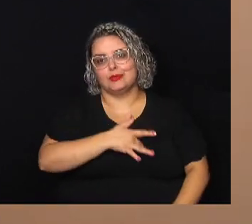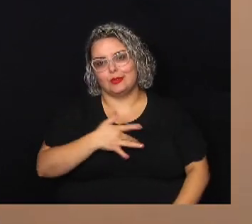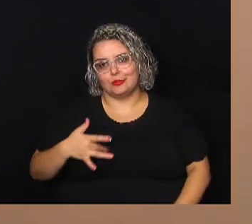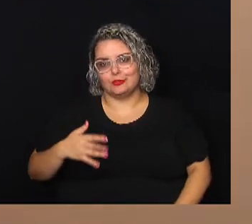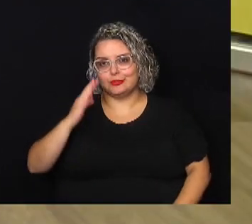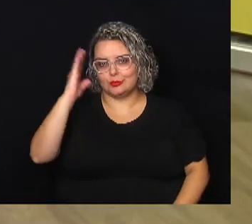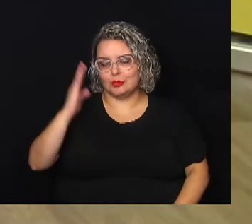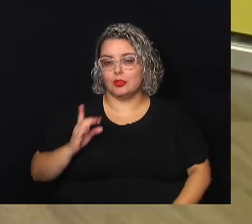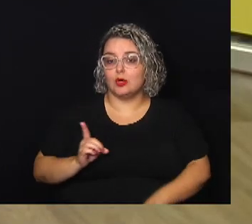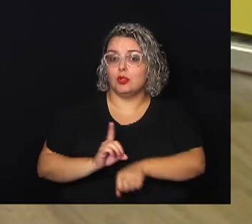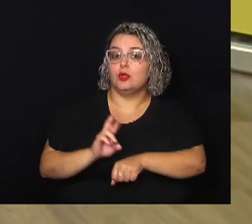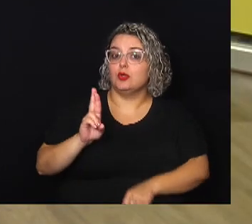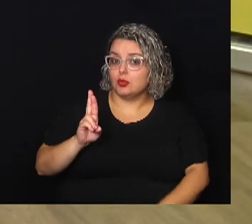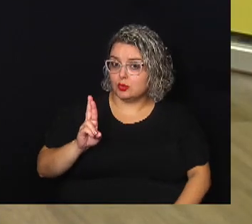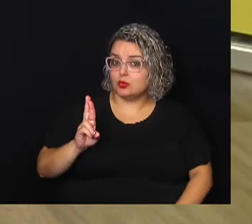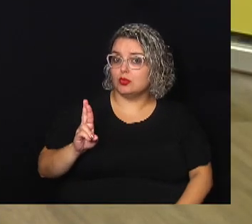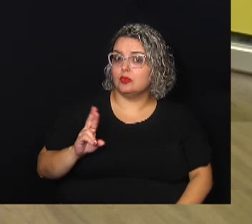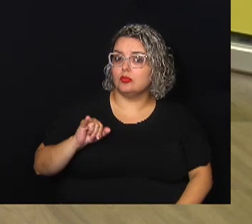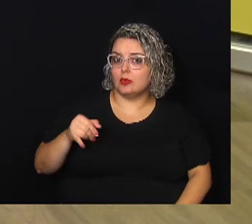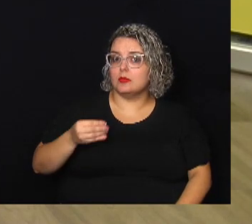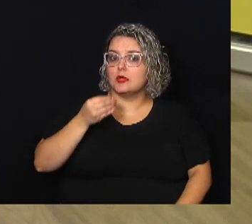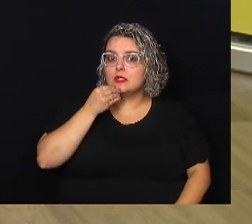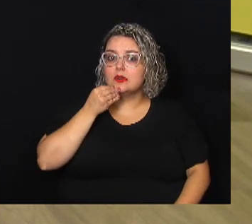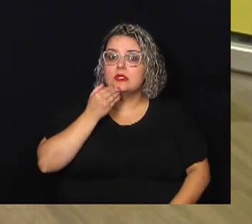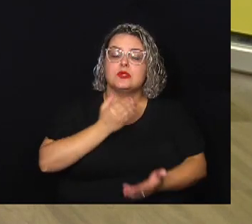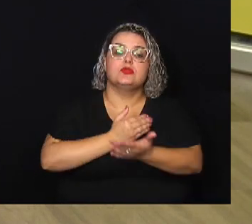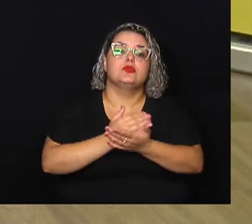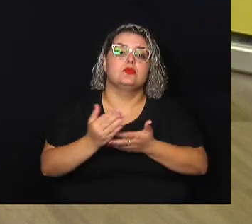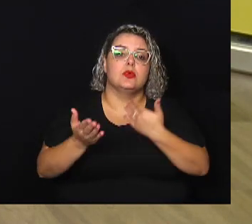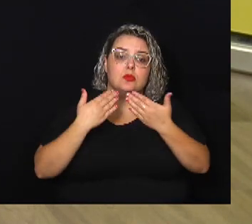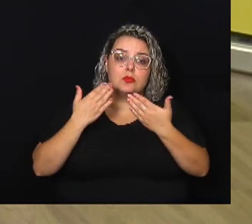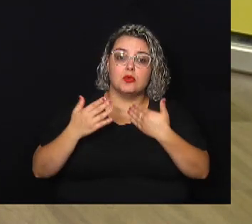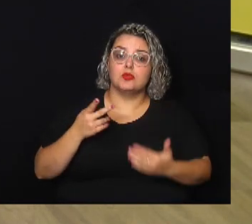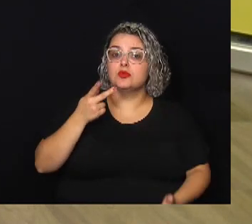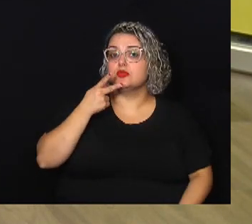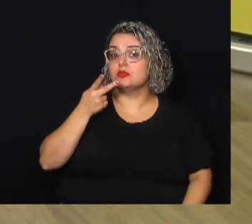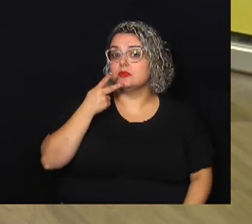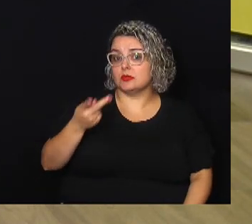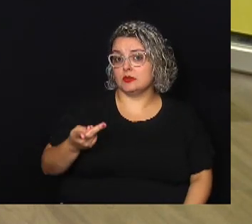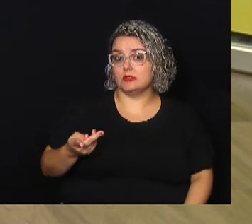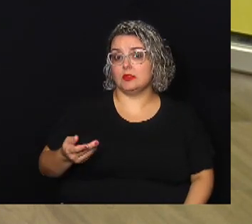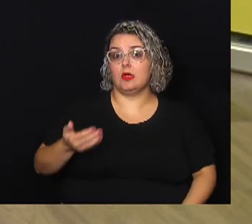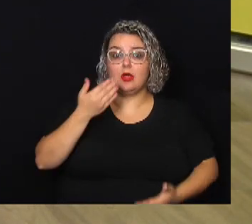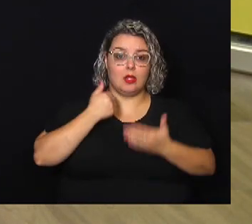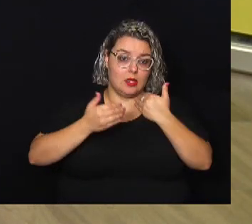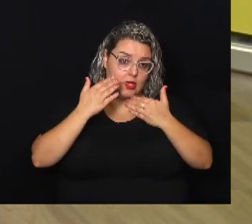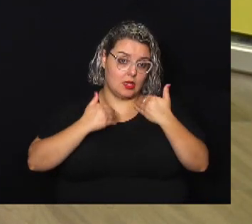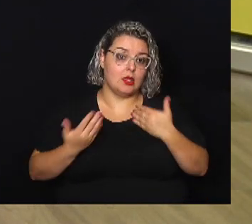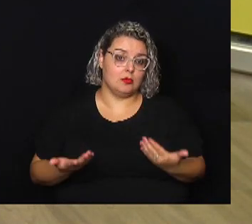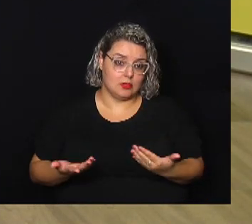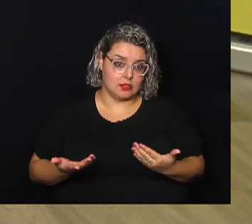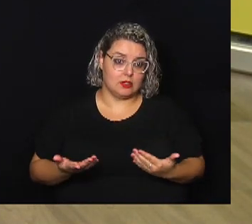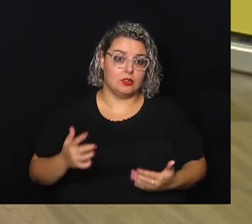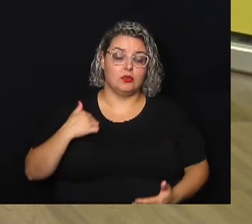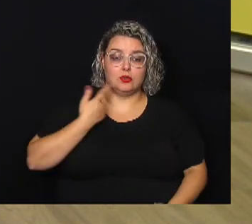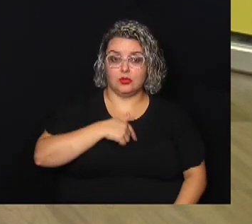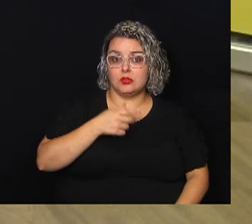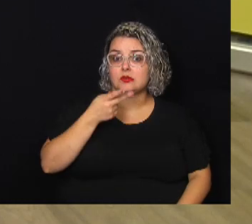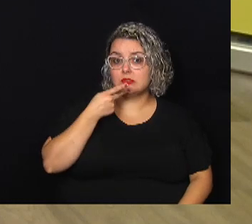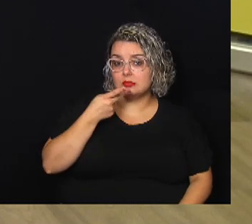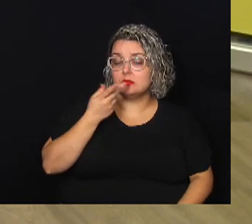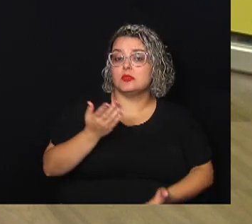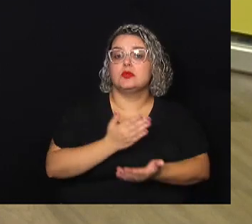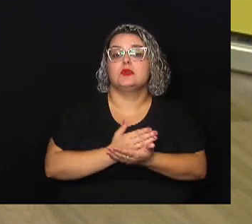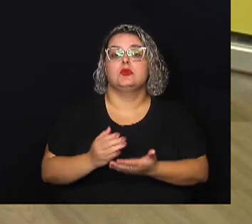Doutor, eu vou pegar esse gancho aí. Desde o início da nossa conversa, o senhor tem falado muito em alimentação. A gente falou aí no início, né, que o